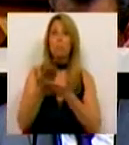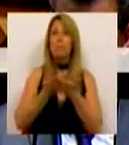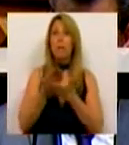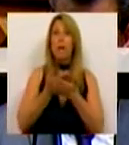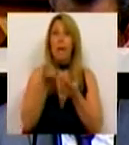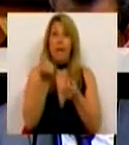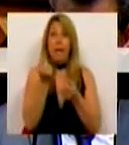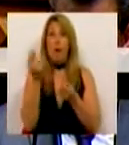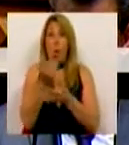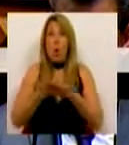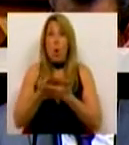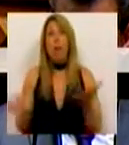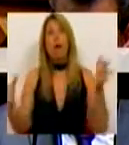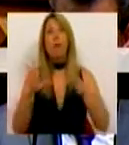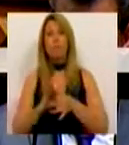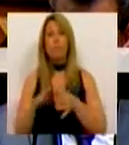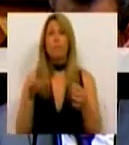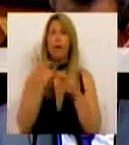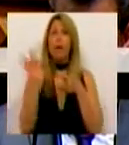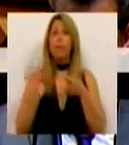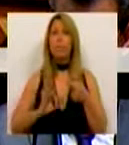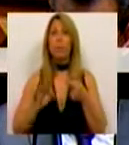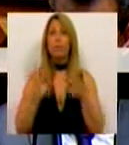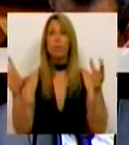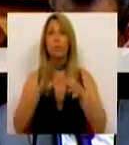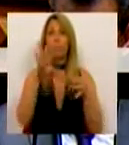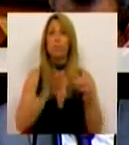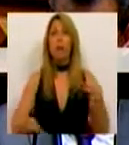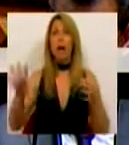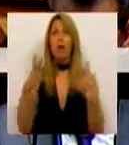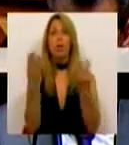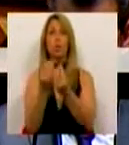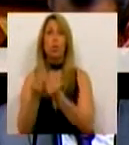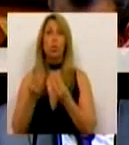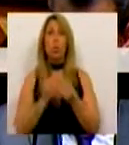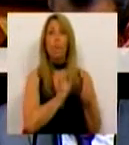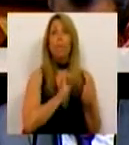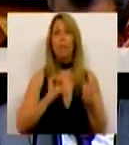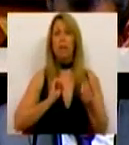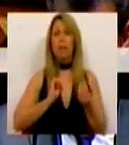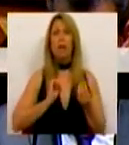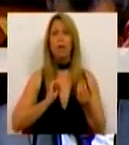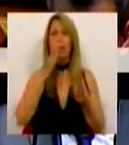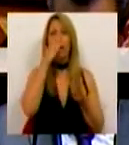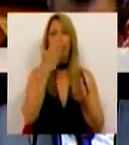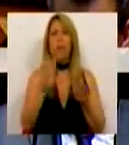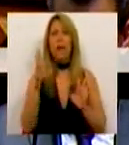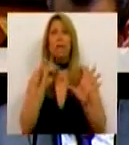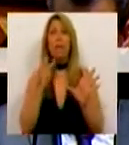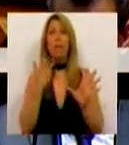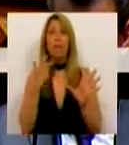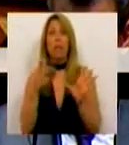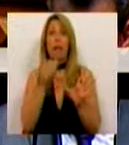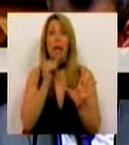aspectos relacionados com a dimensão da área para a agregação de proprietários e que parece descurar o minifúndio. Deste